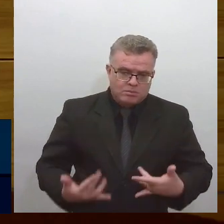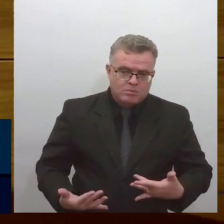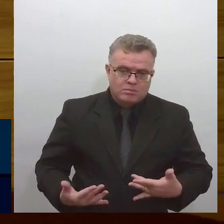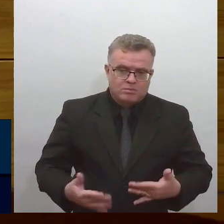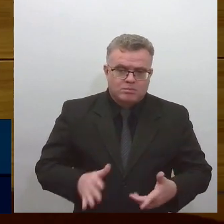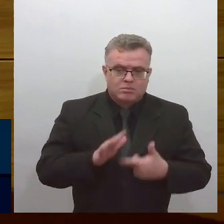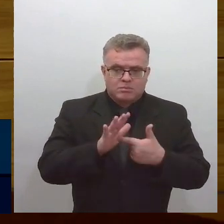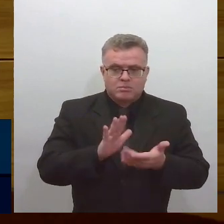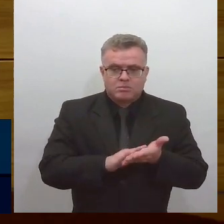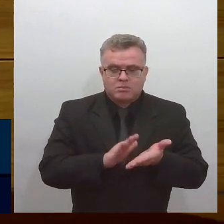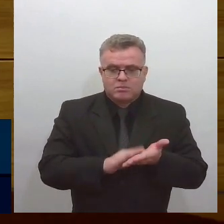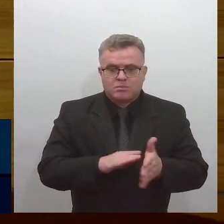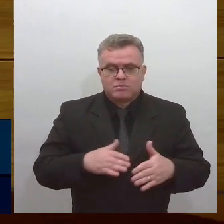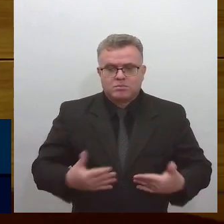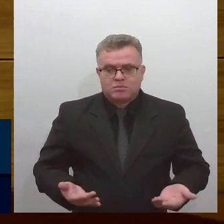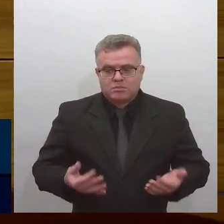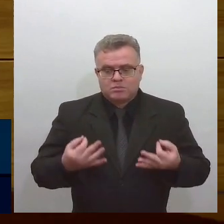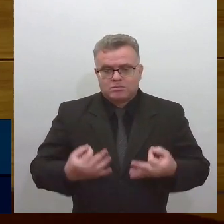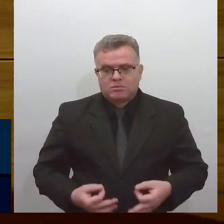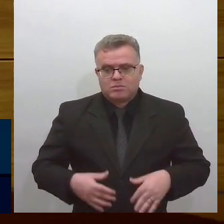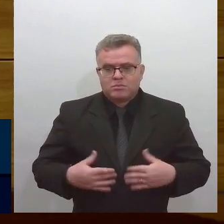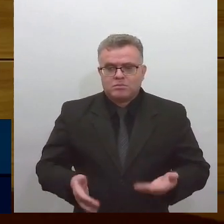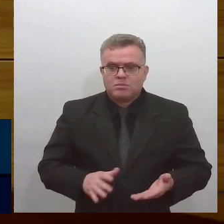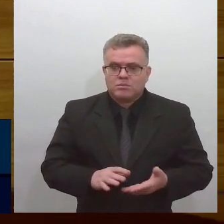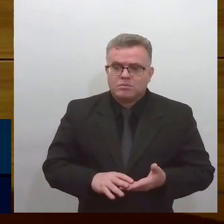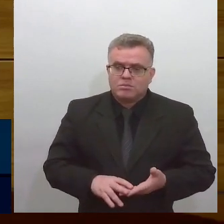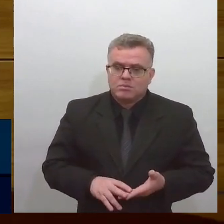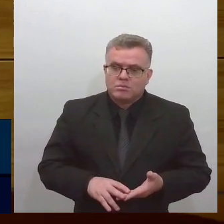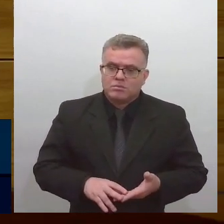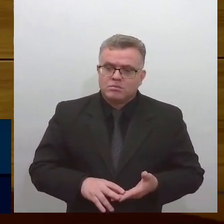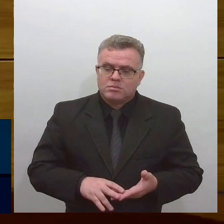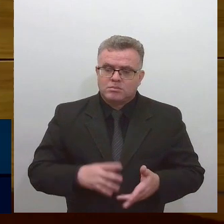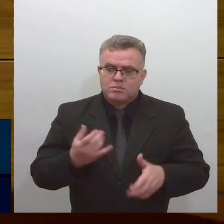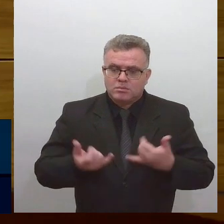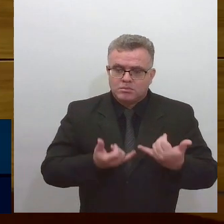a Parabéns galera brincadeiras parte